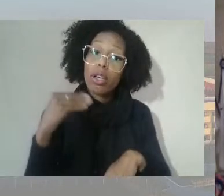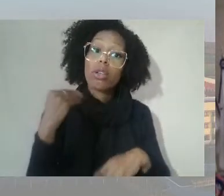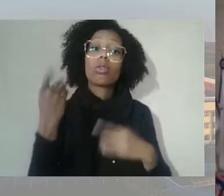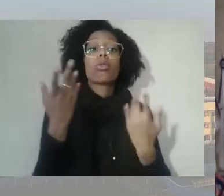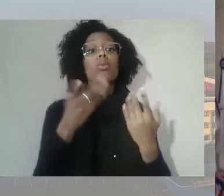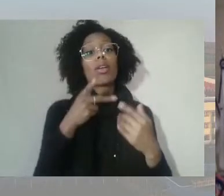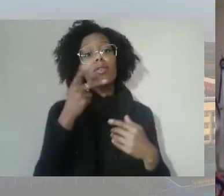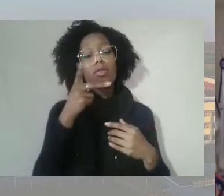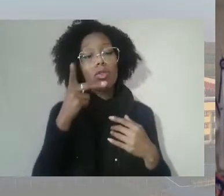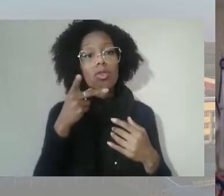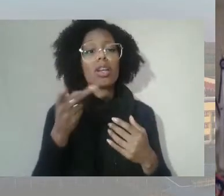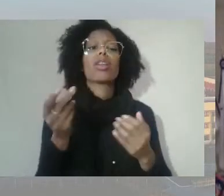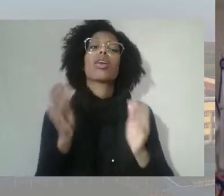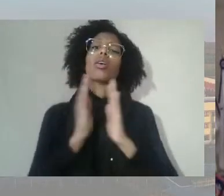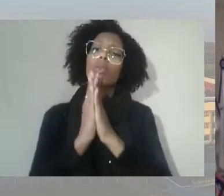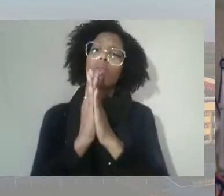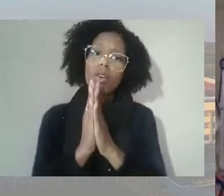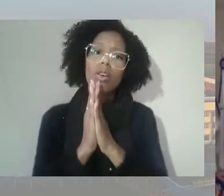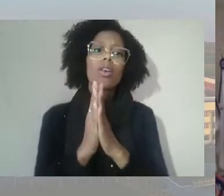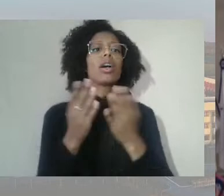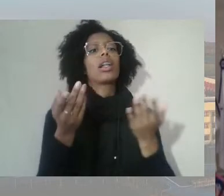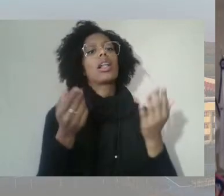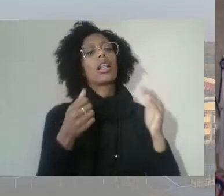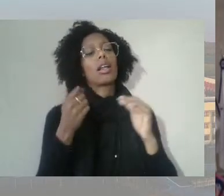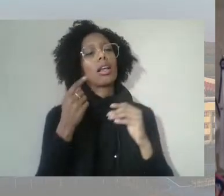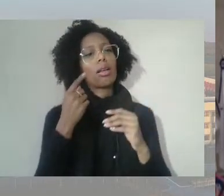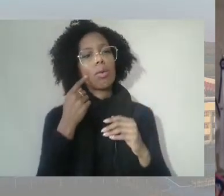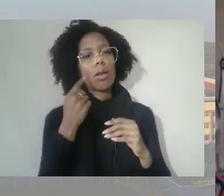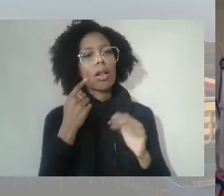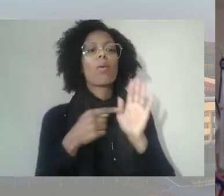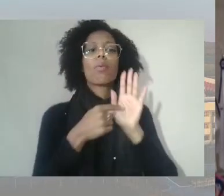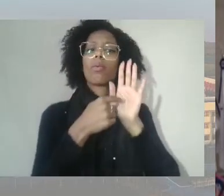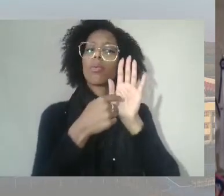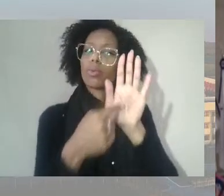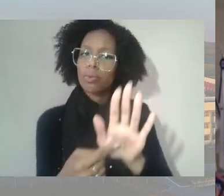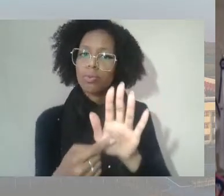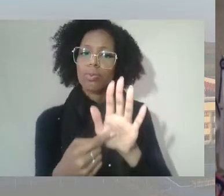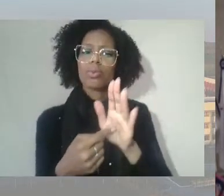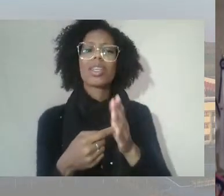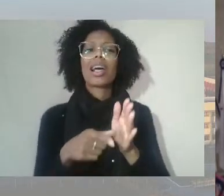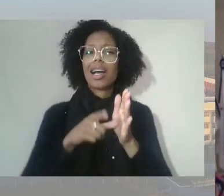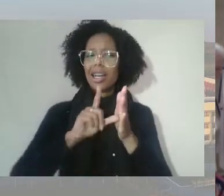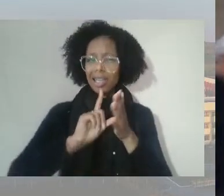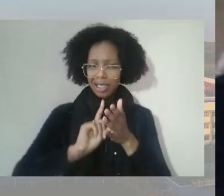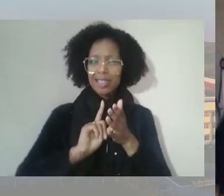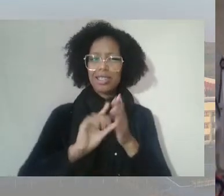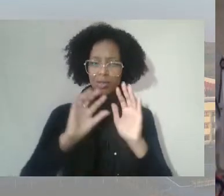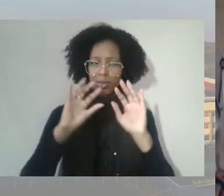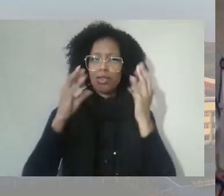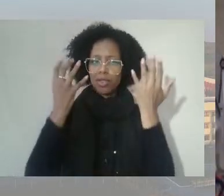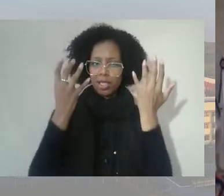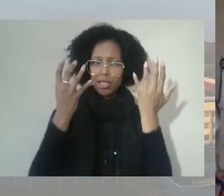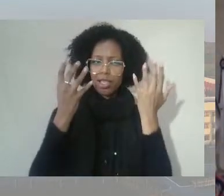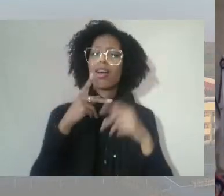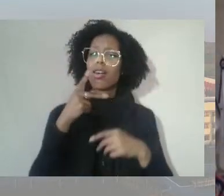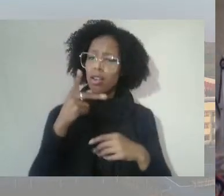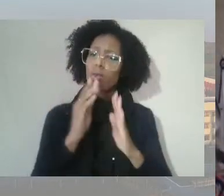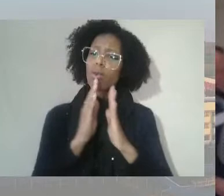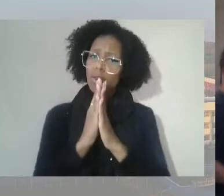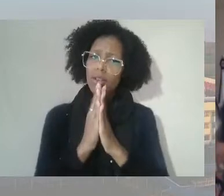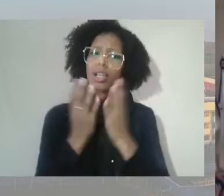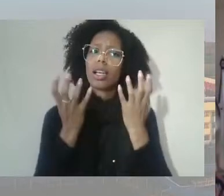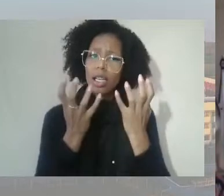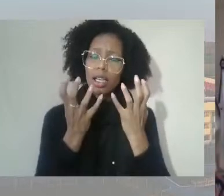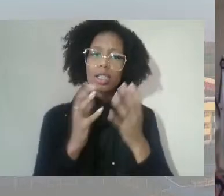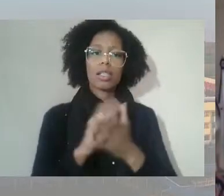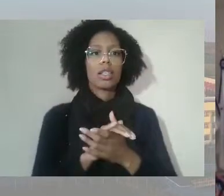inúmeras vezes pediram a presença da reitoria no campus, inclusive há poucos dias antes do evento. Salientamos que não se aceita e